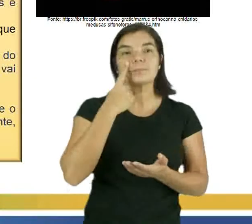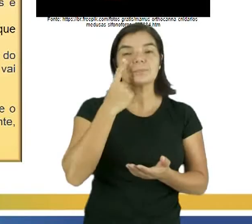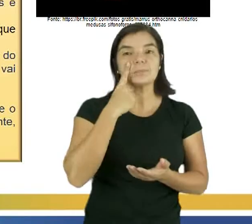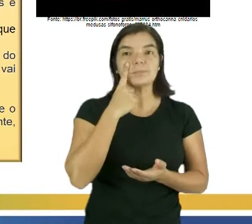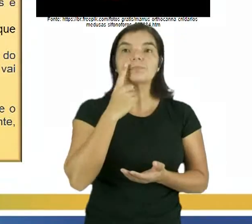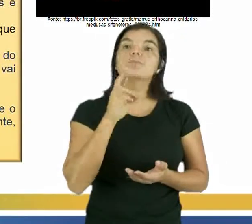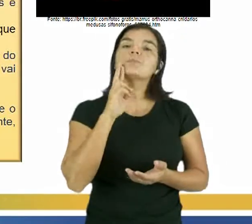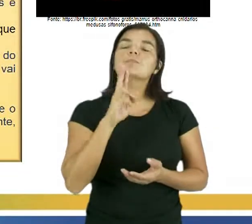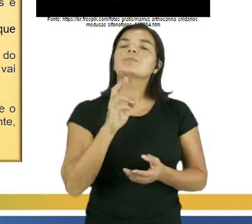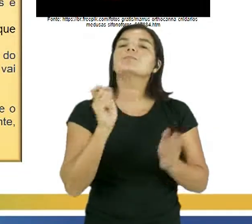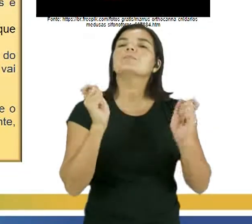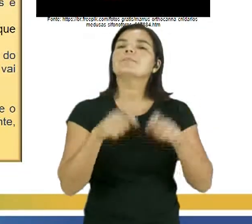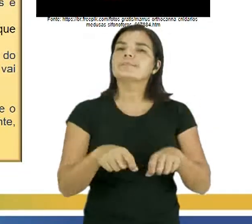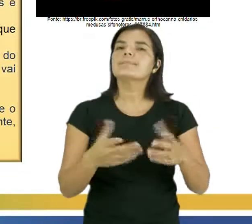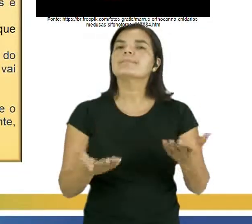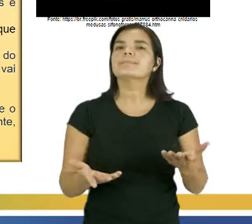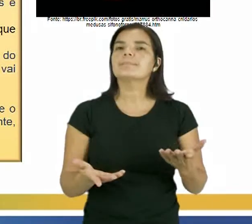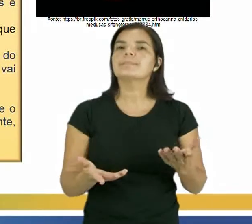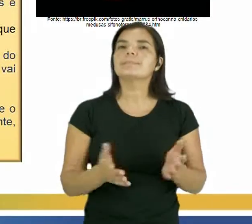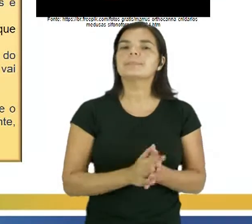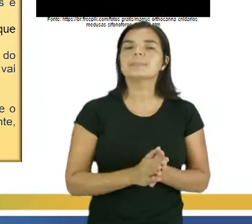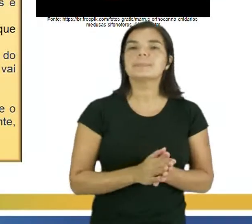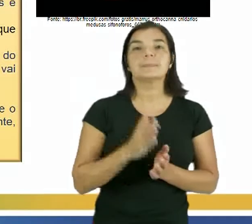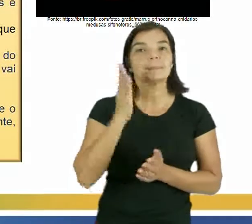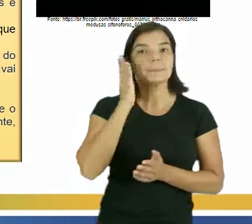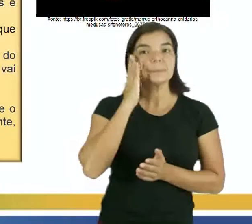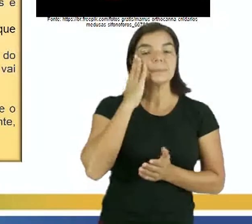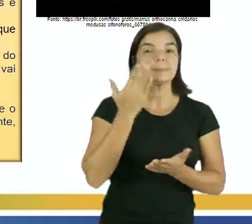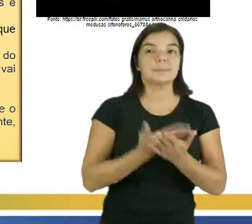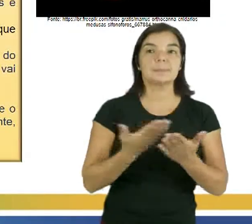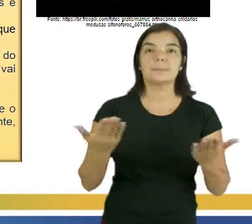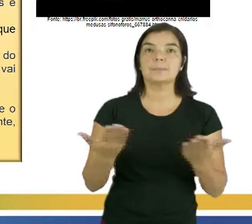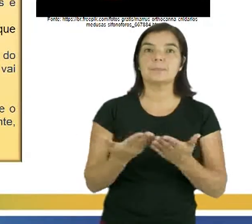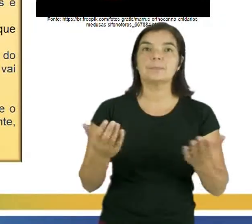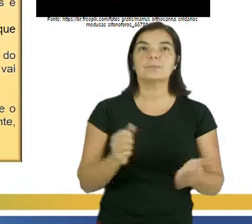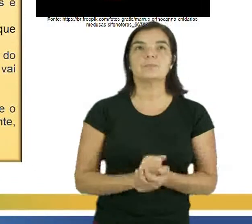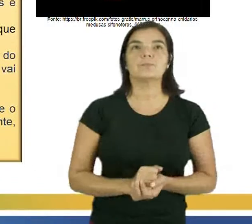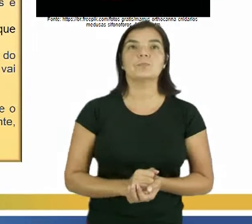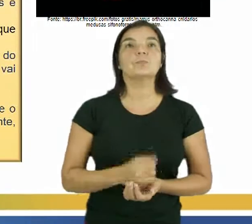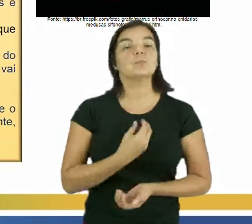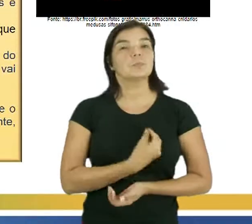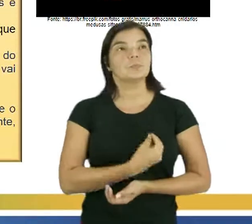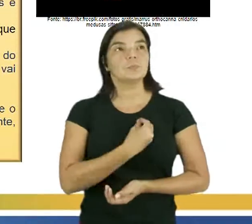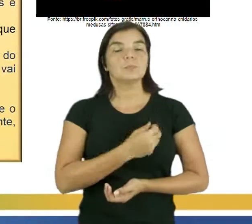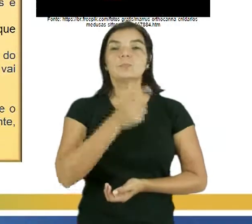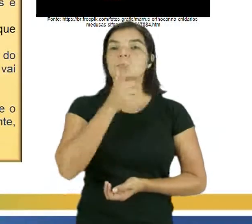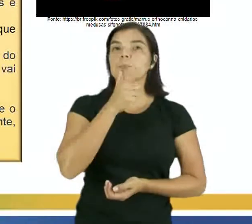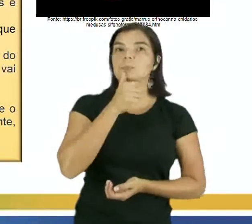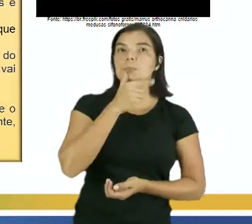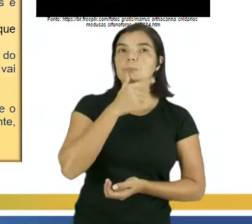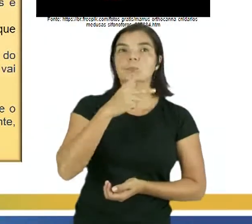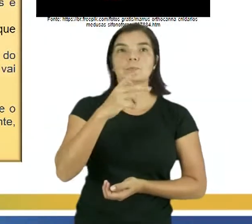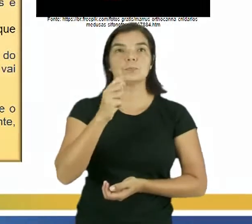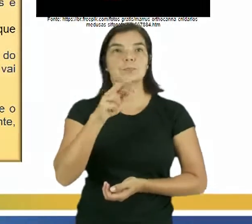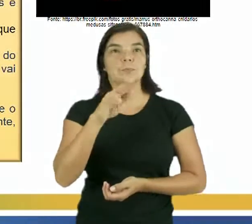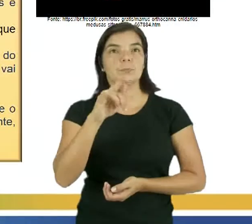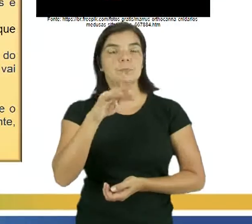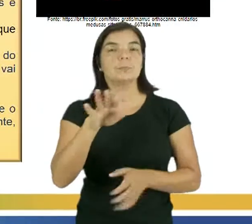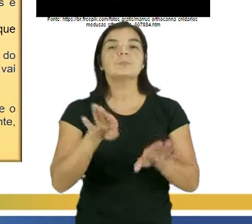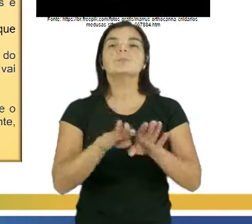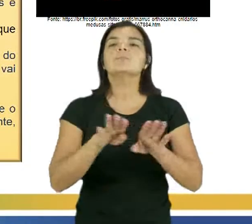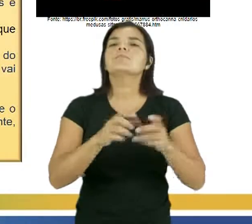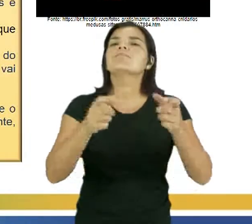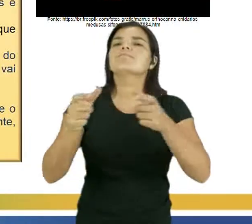essas questões, o que a gente pode tirar bastante de entendimento da aula de hoje? Quando eu falo lá sobre os poríferos, em que ambiente